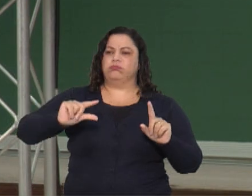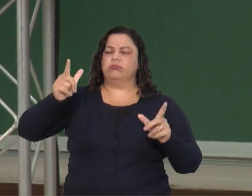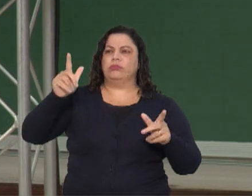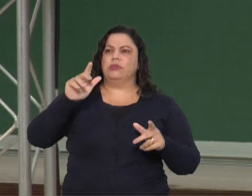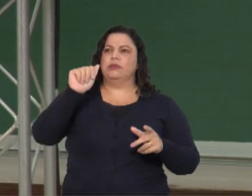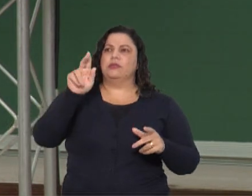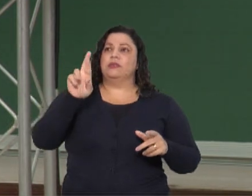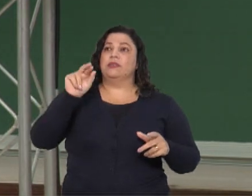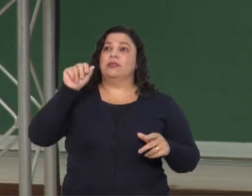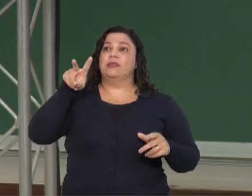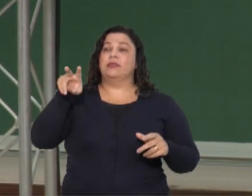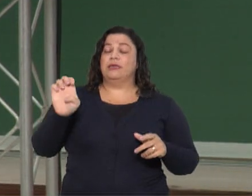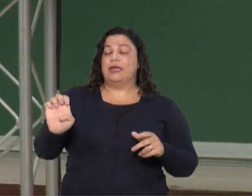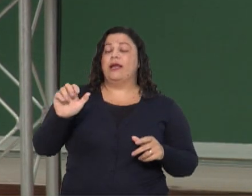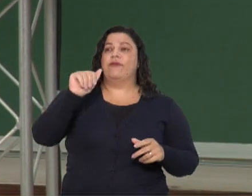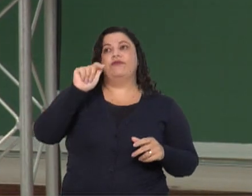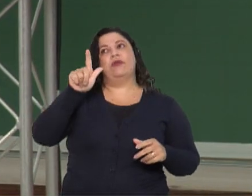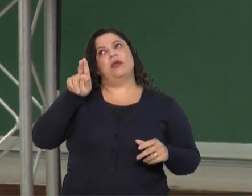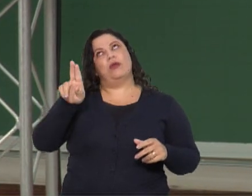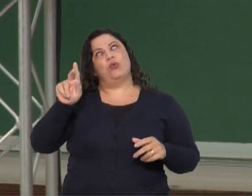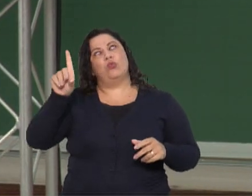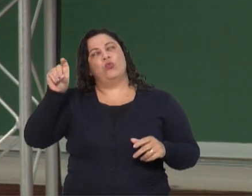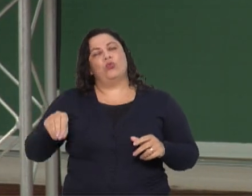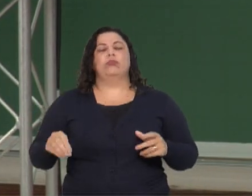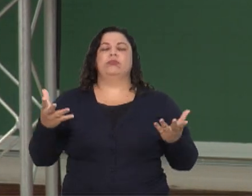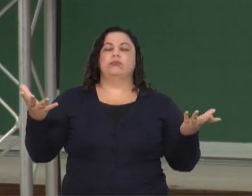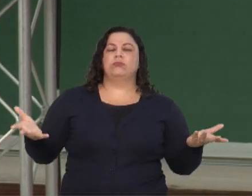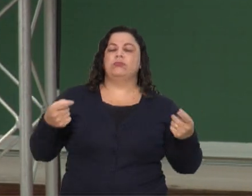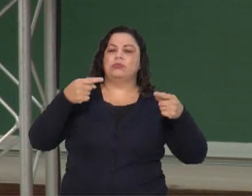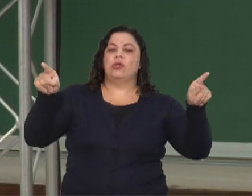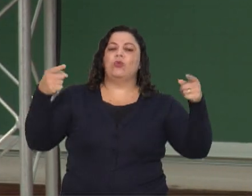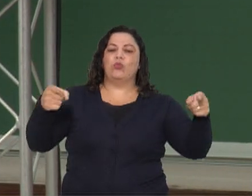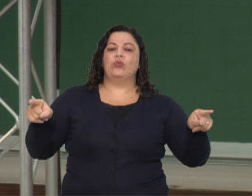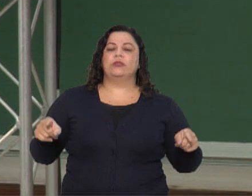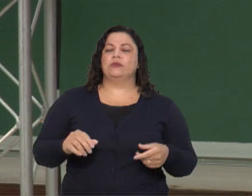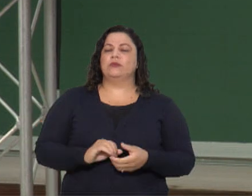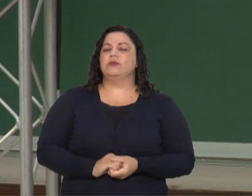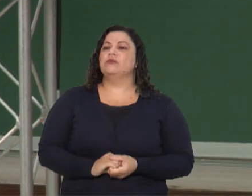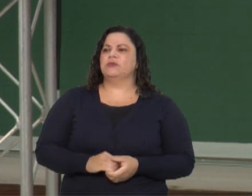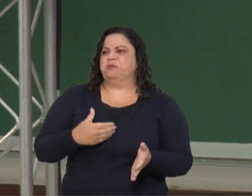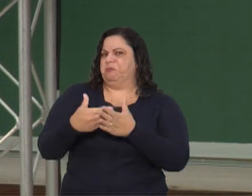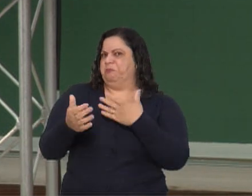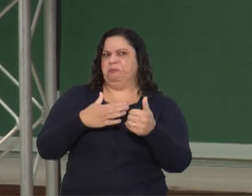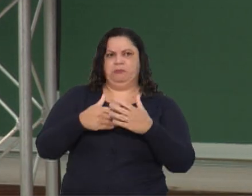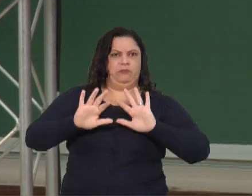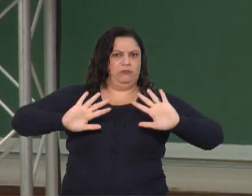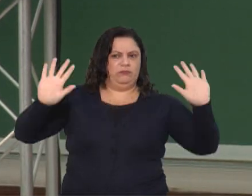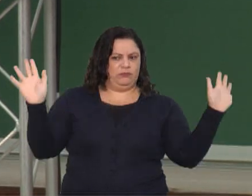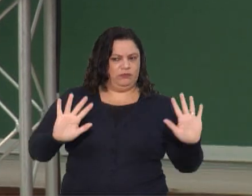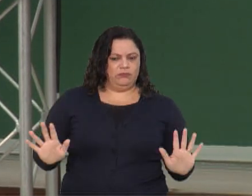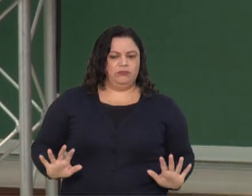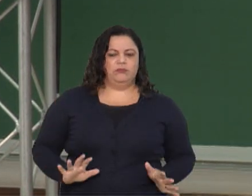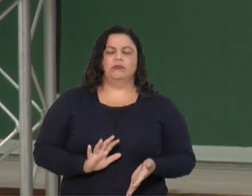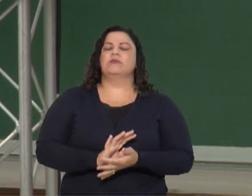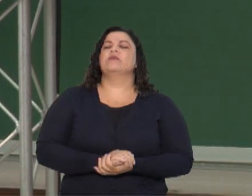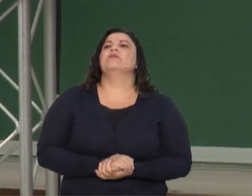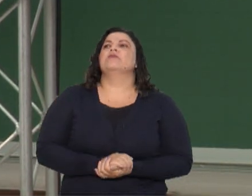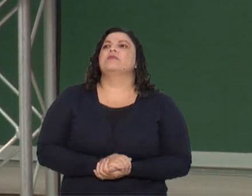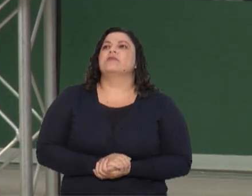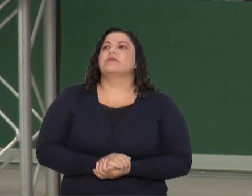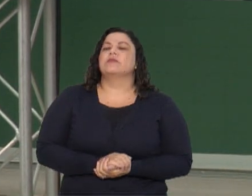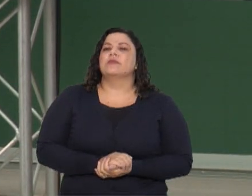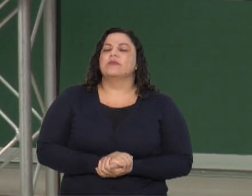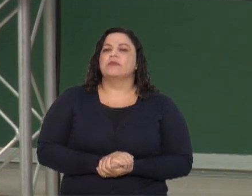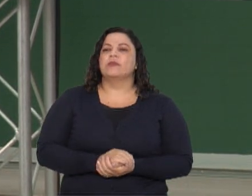agudo. Isso porque para o ritmo, para a gente ver o ritmo, não importa tanto. Importa